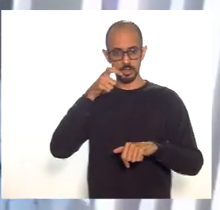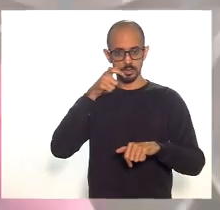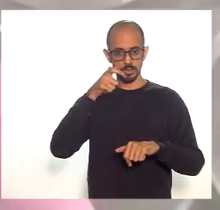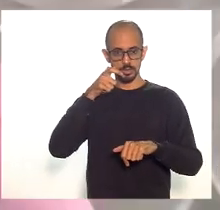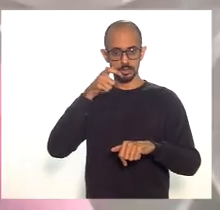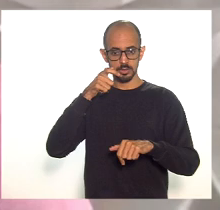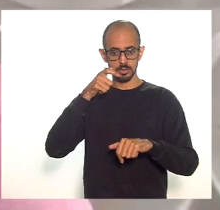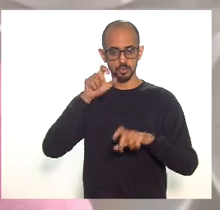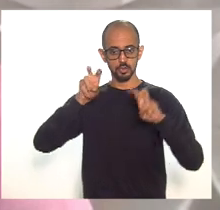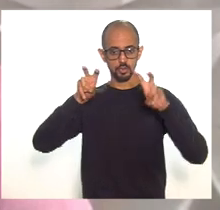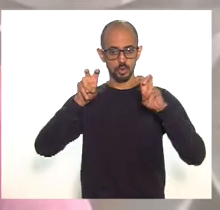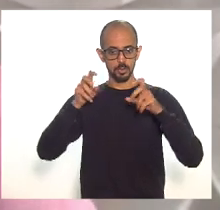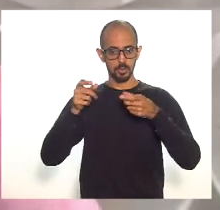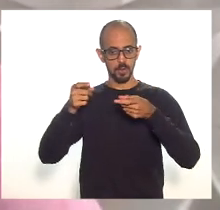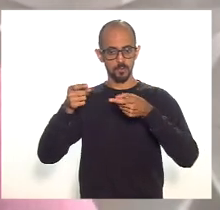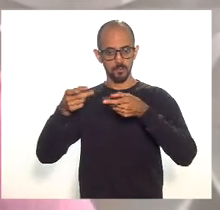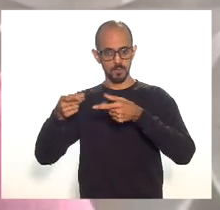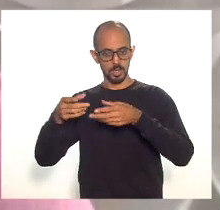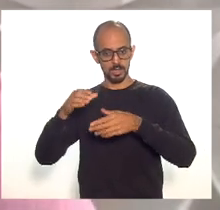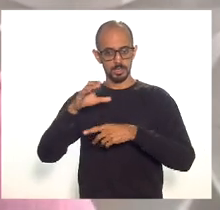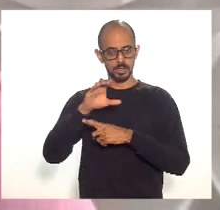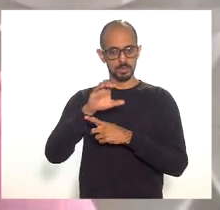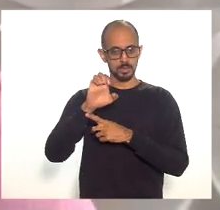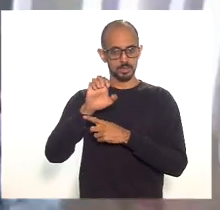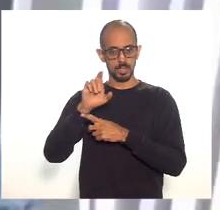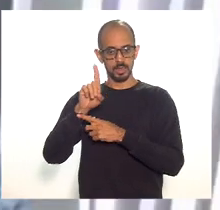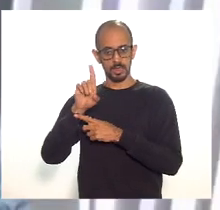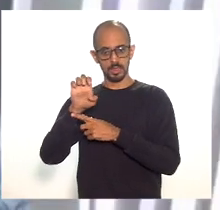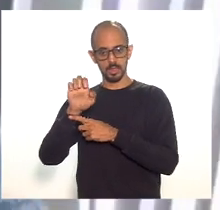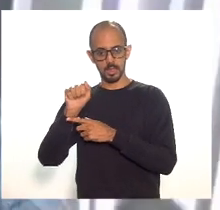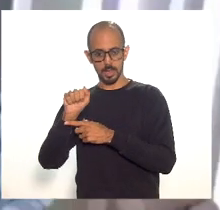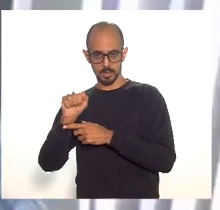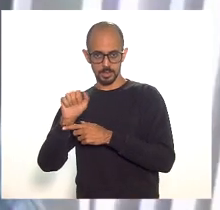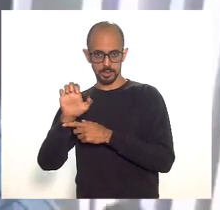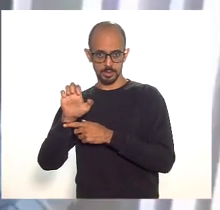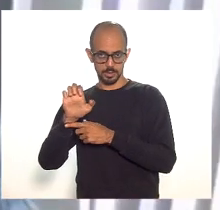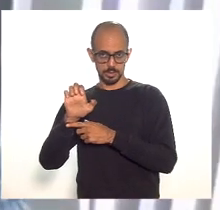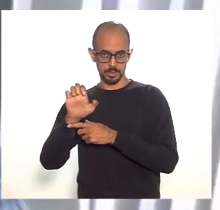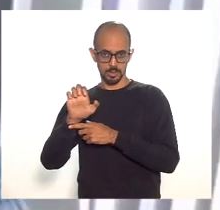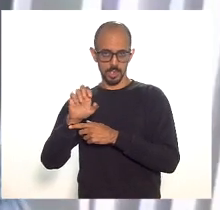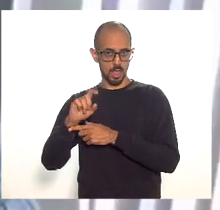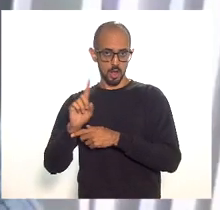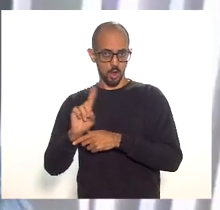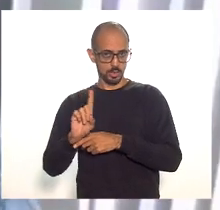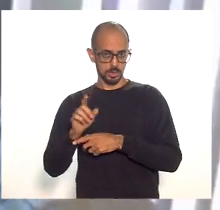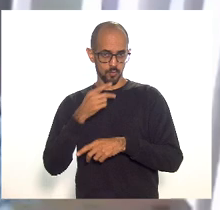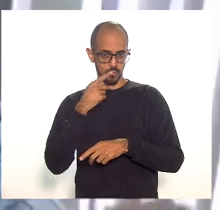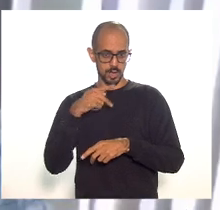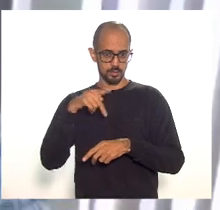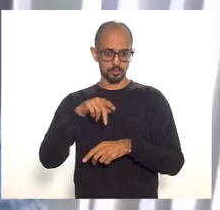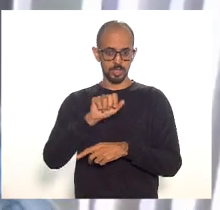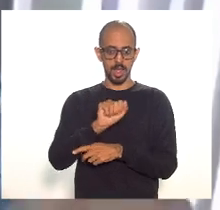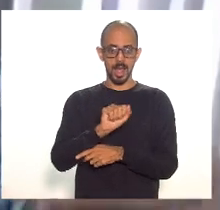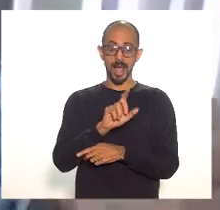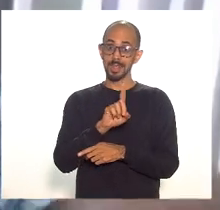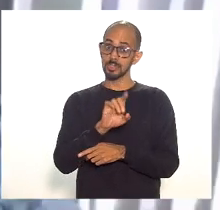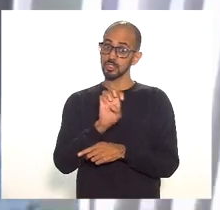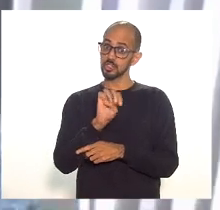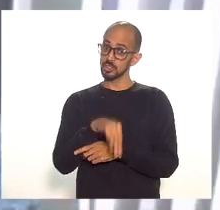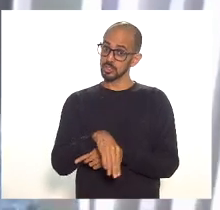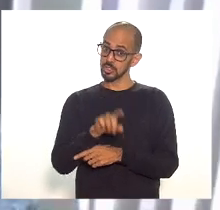SEDAI, nós não tratamos disso na ADIM. A ADIM é um instrumento